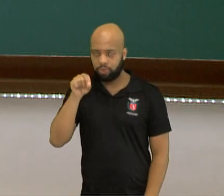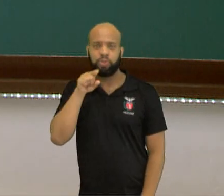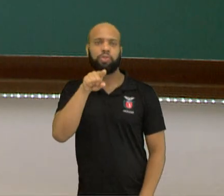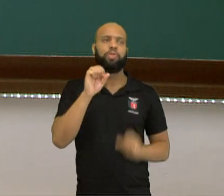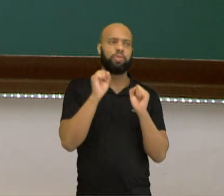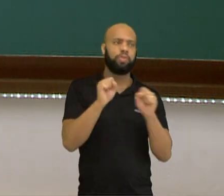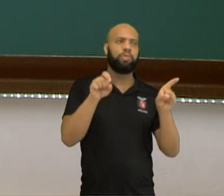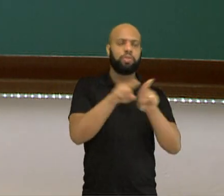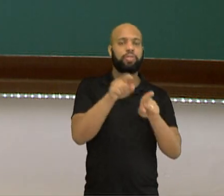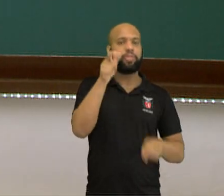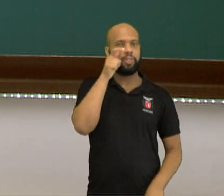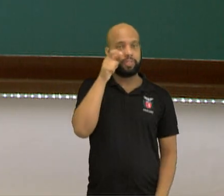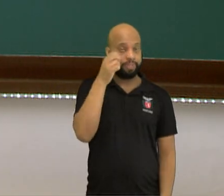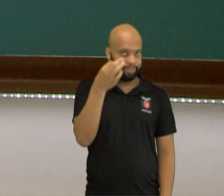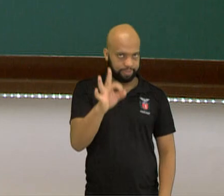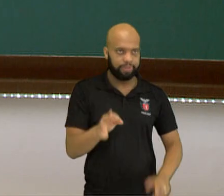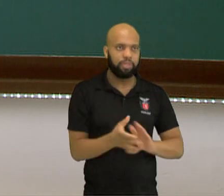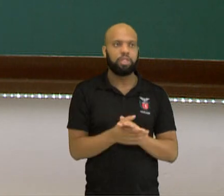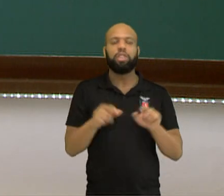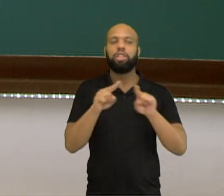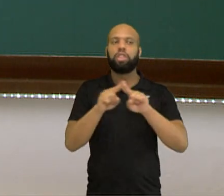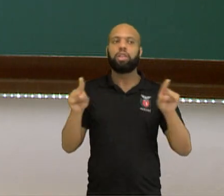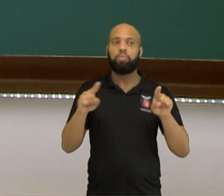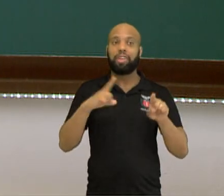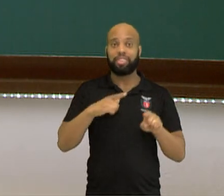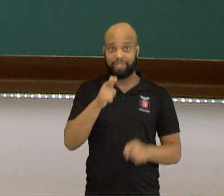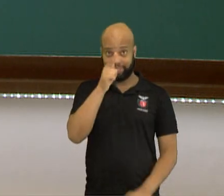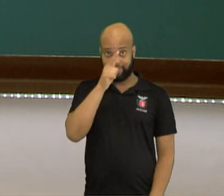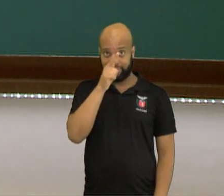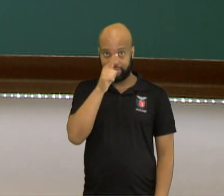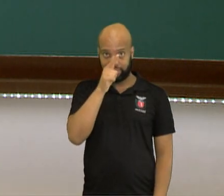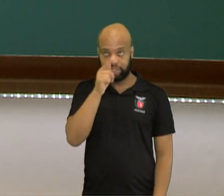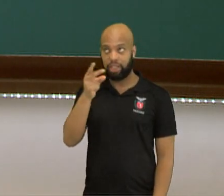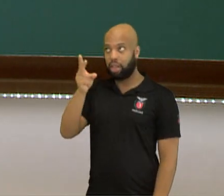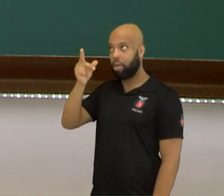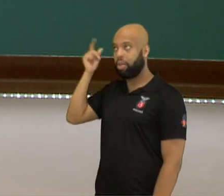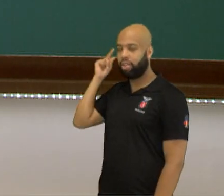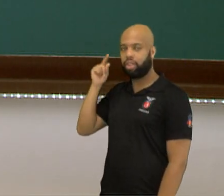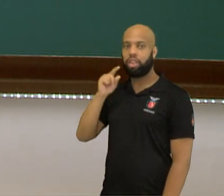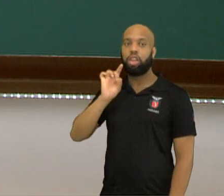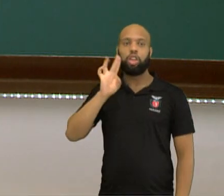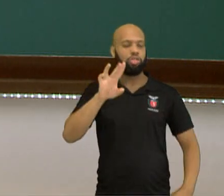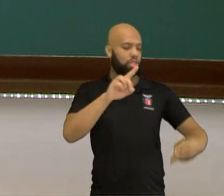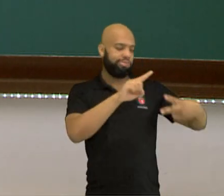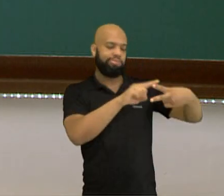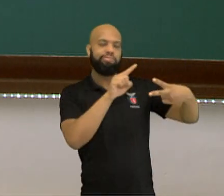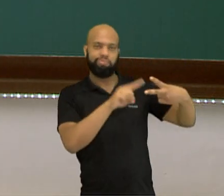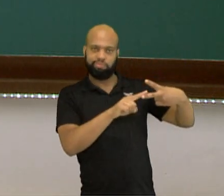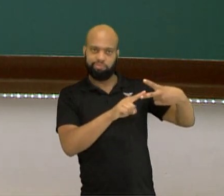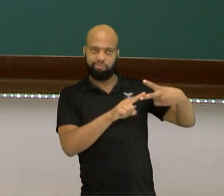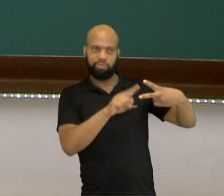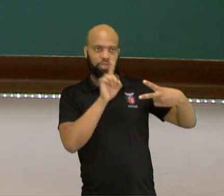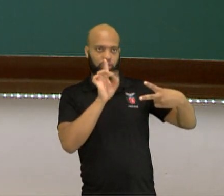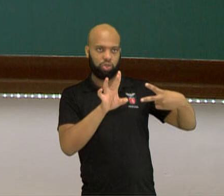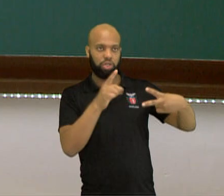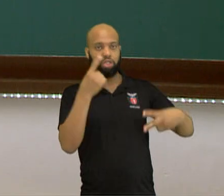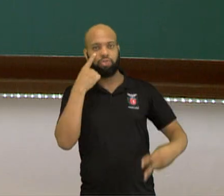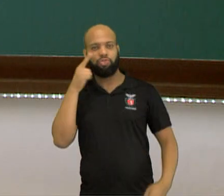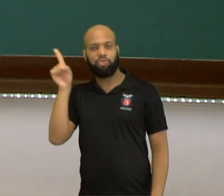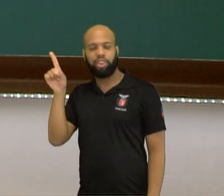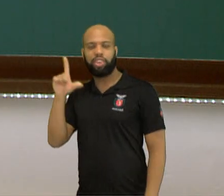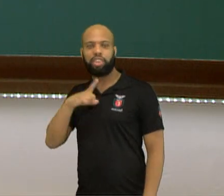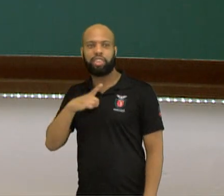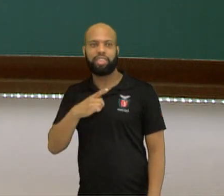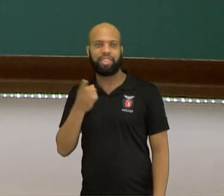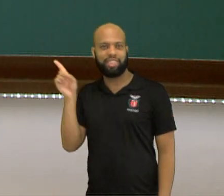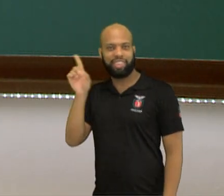você pode assistir. Mas, na Grécia Antiga, tragédia e comédia. Você deve ter observado